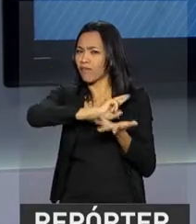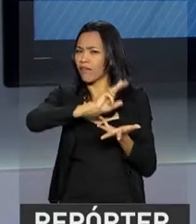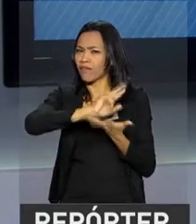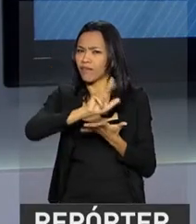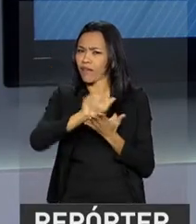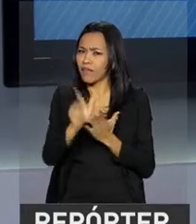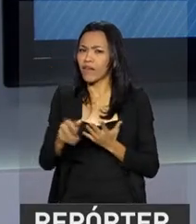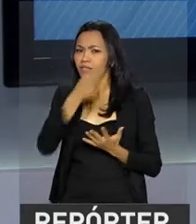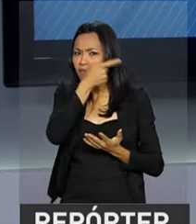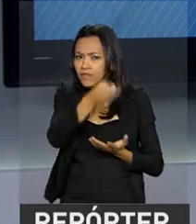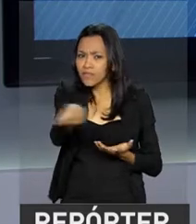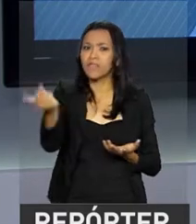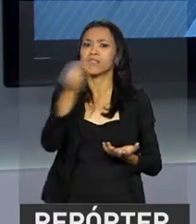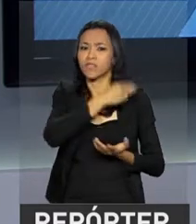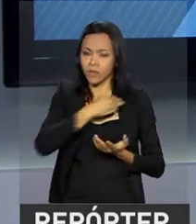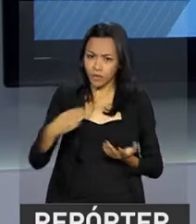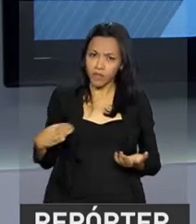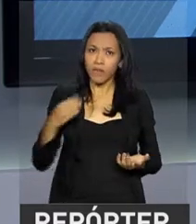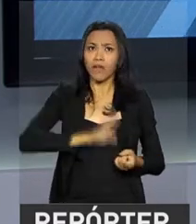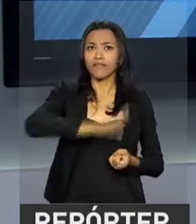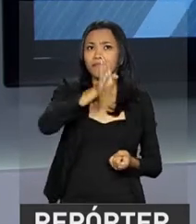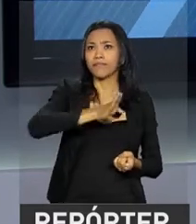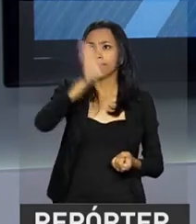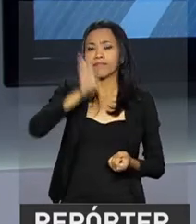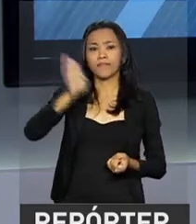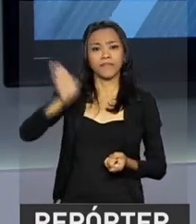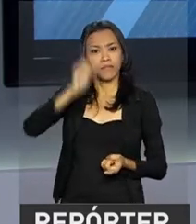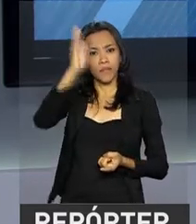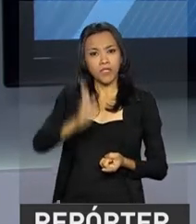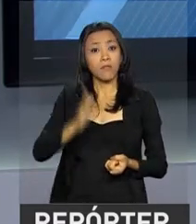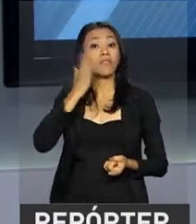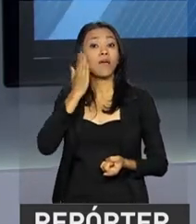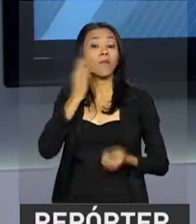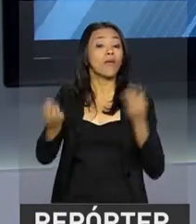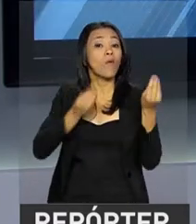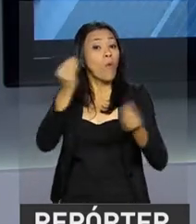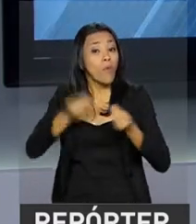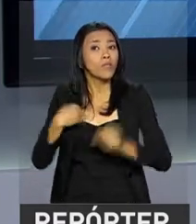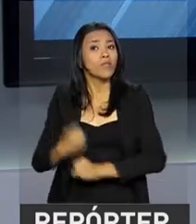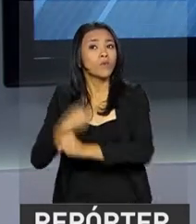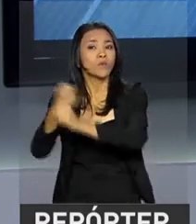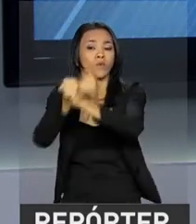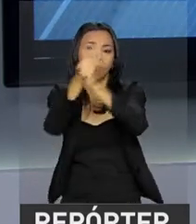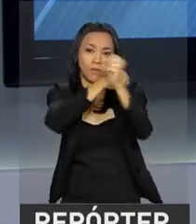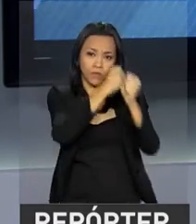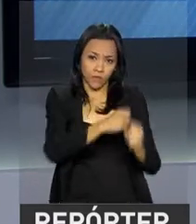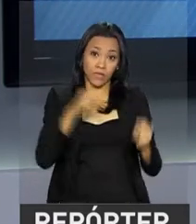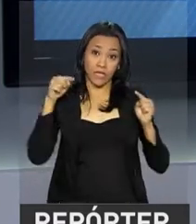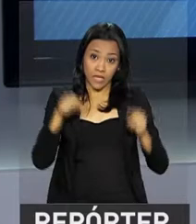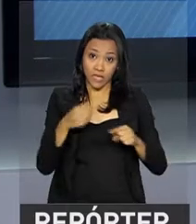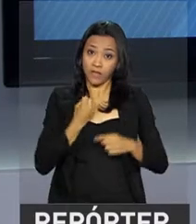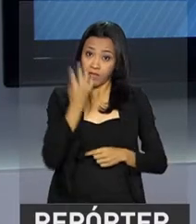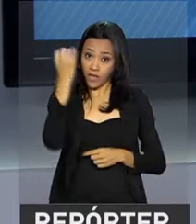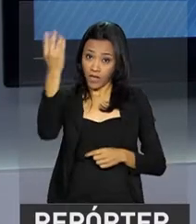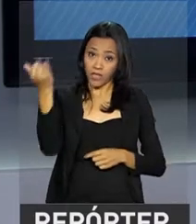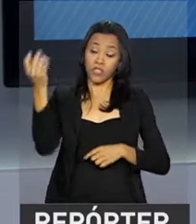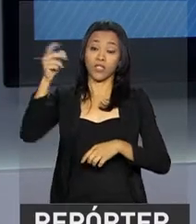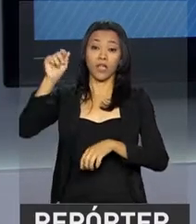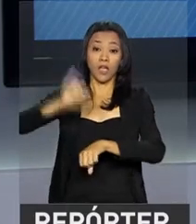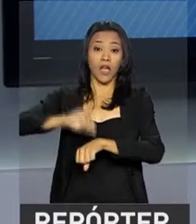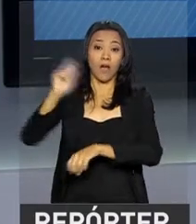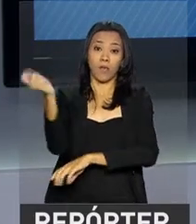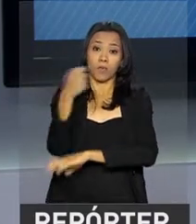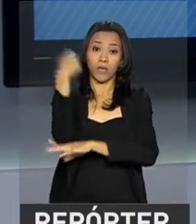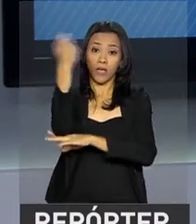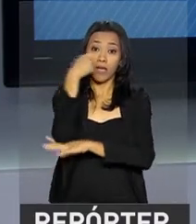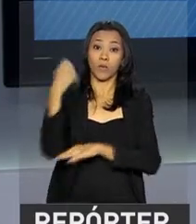ministro Moreira Franco fará pelo Brasil para acompanhar as obras dos programas Avançar e Crescer. Nessa viagem a Porto Alegre, a